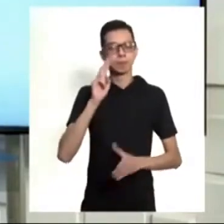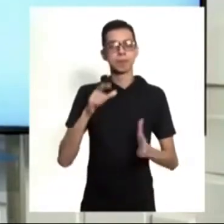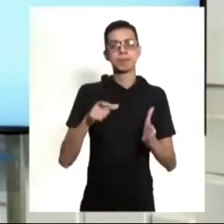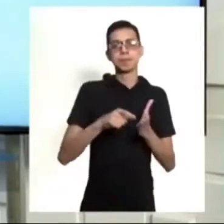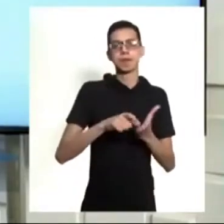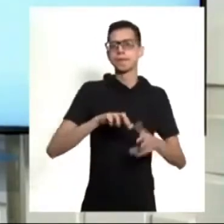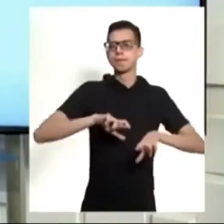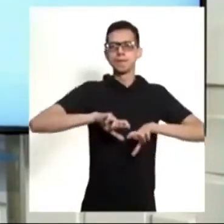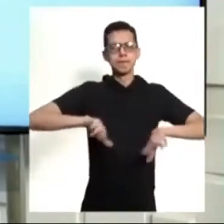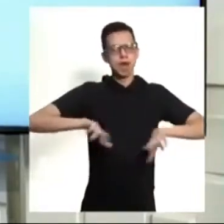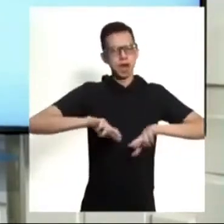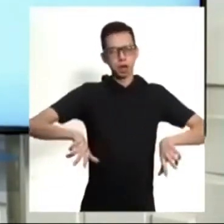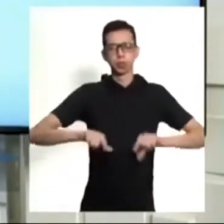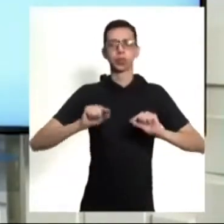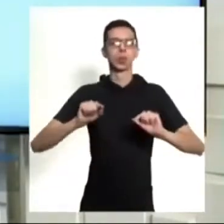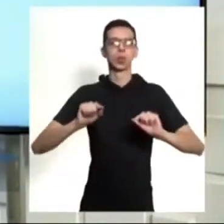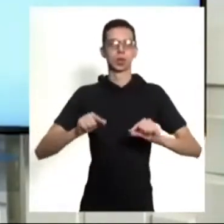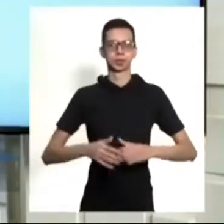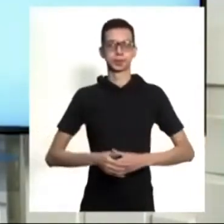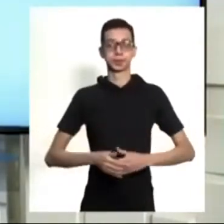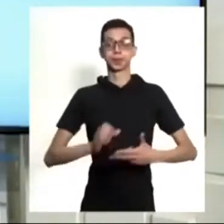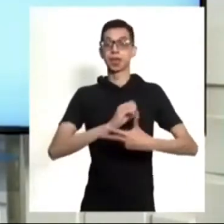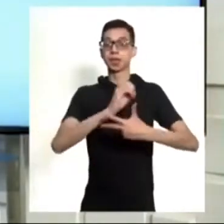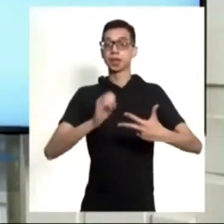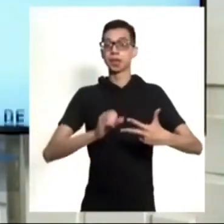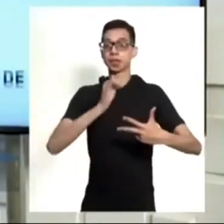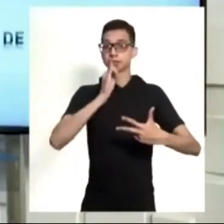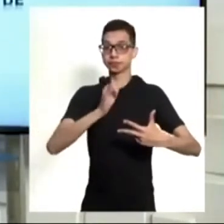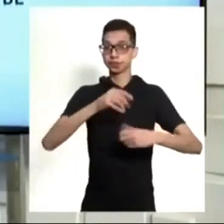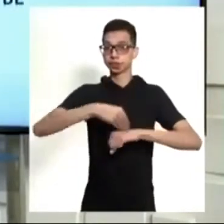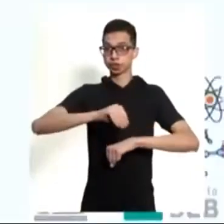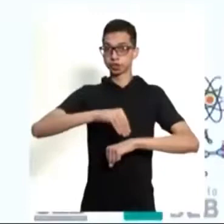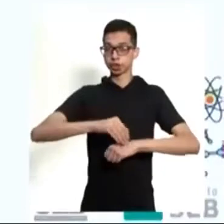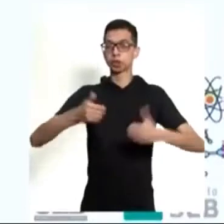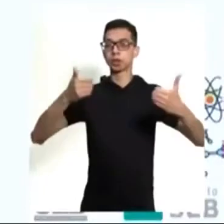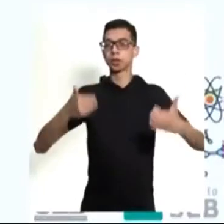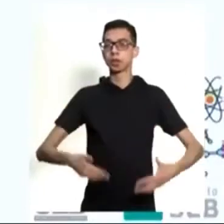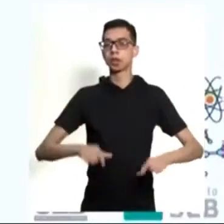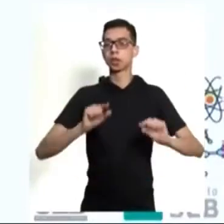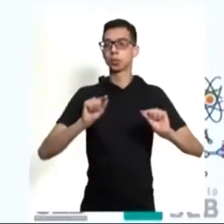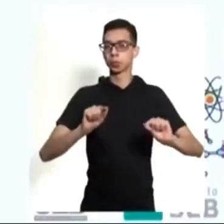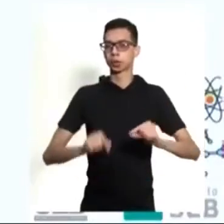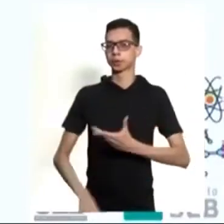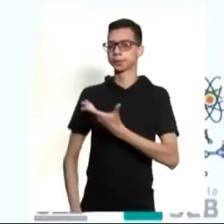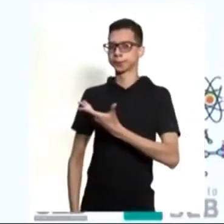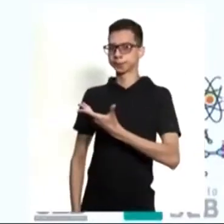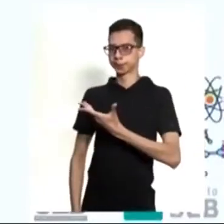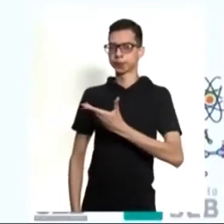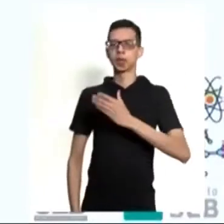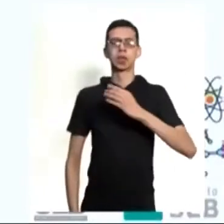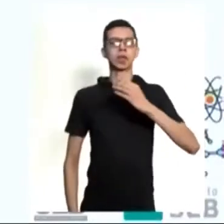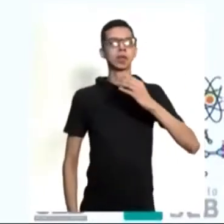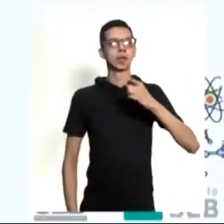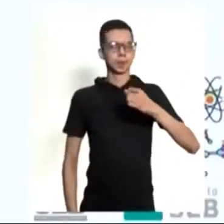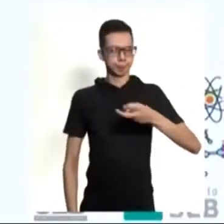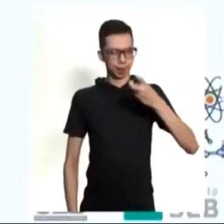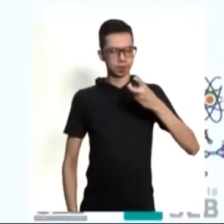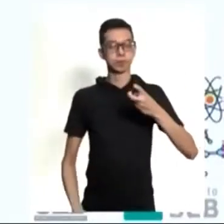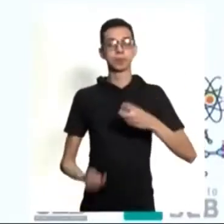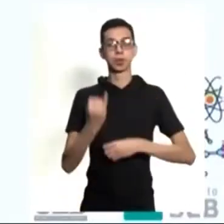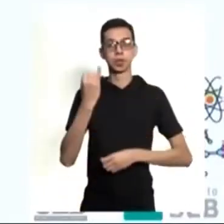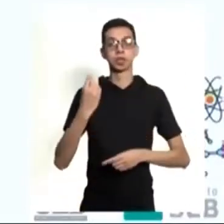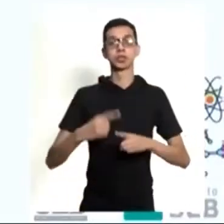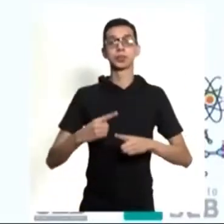em geral. Né? O que o Enem direciona aqui para nós? Olha só. É importante você perceber que as pilhas acontecem diante de um